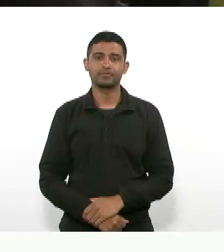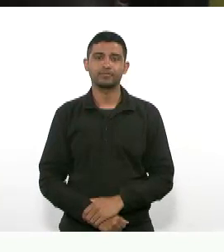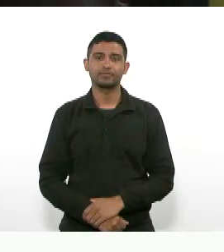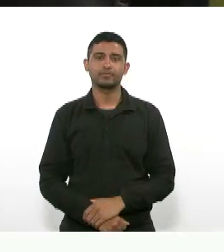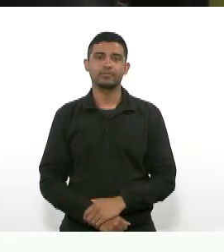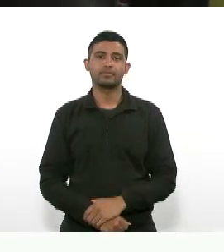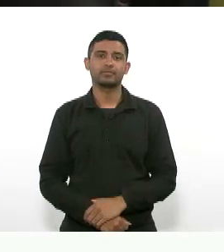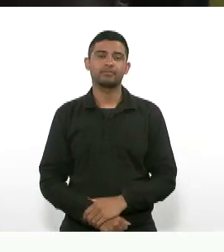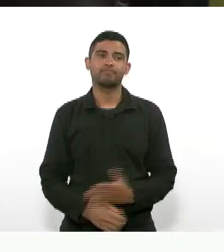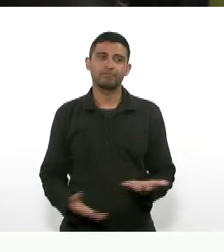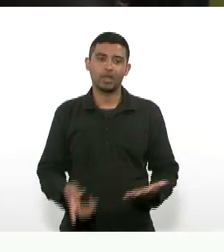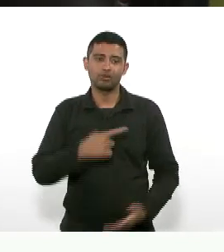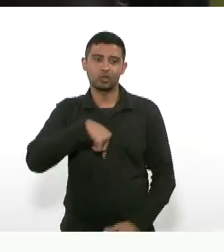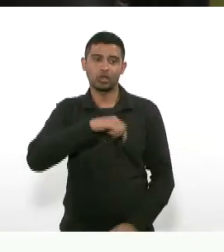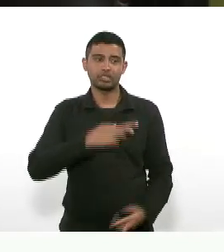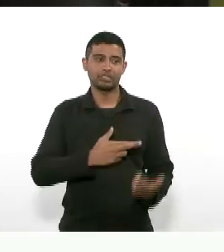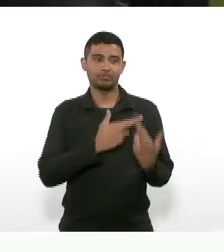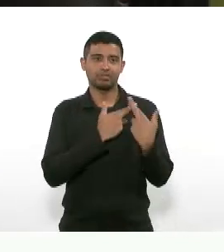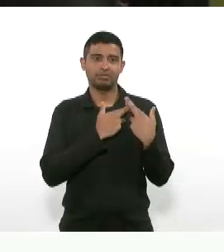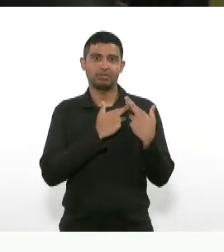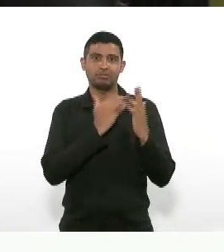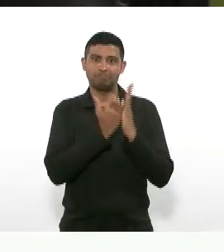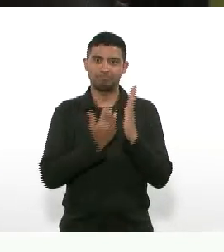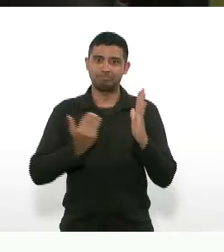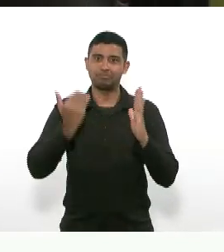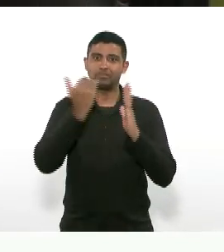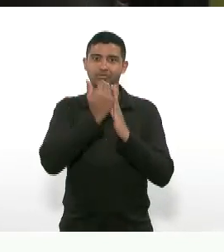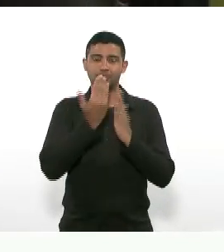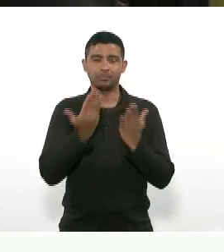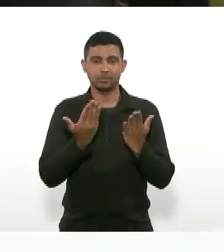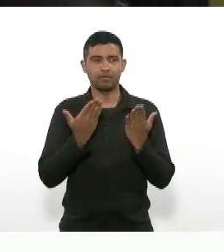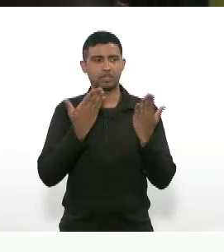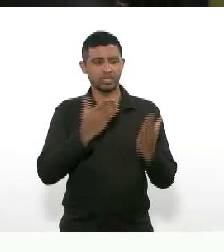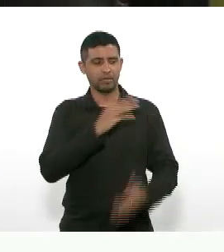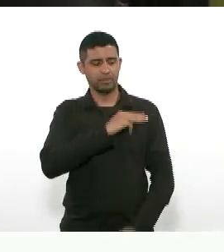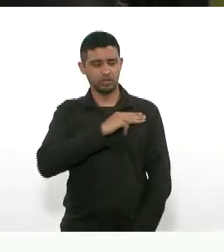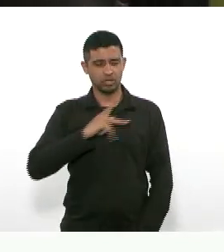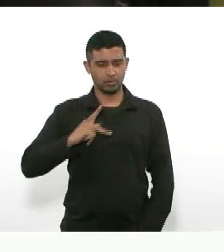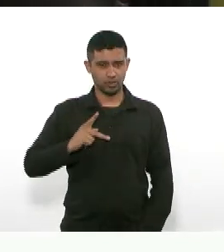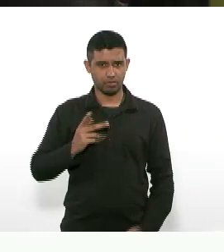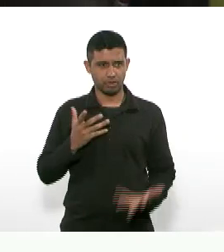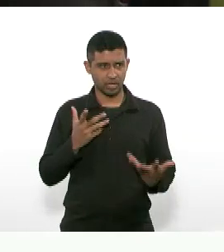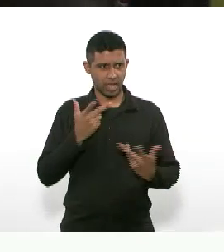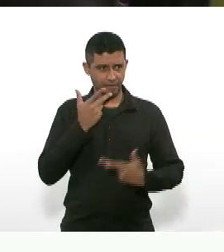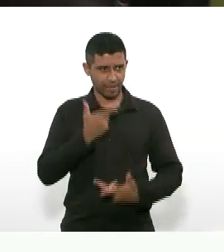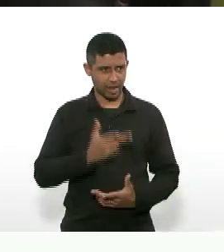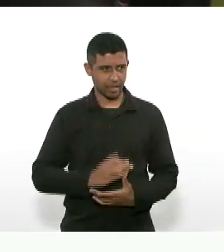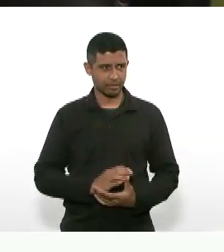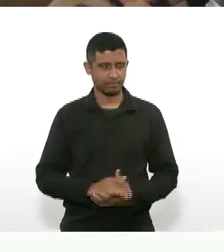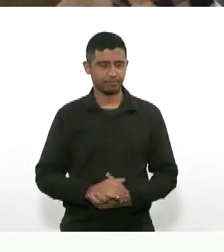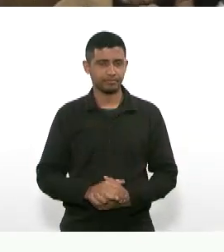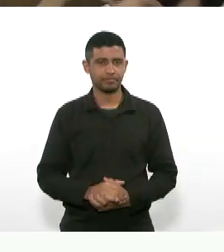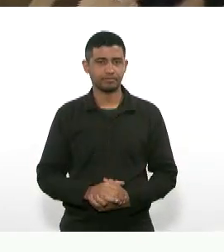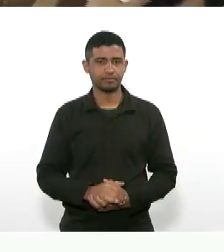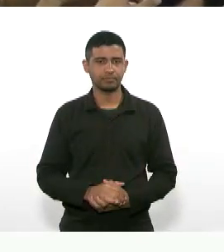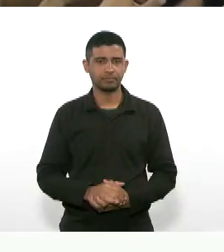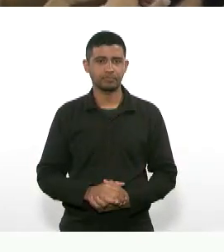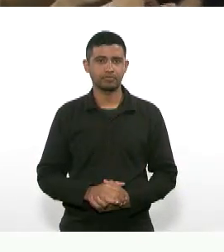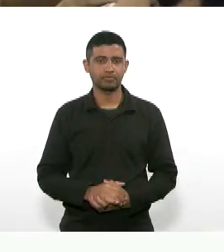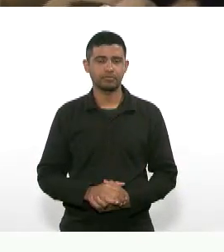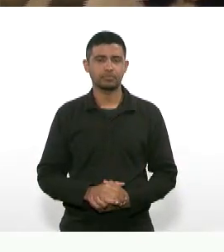a nossa responsabilidade. Indago ao Ministério Público se deseja fazer alguma colocação. Doutora